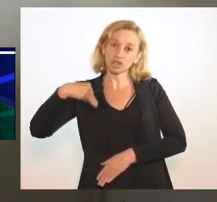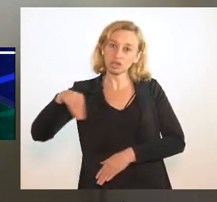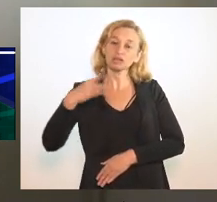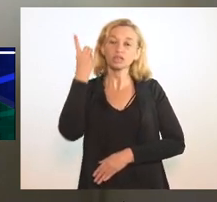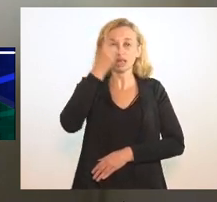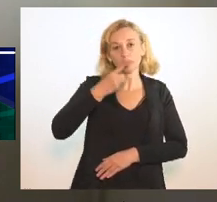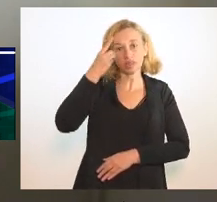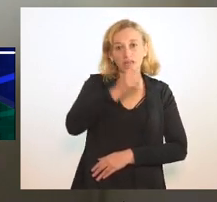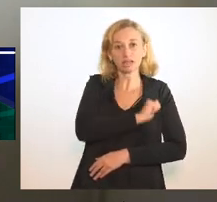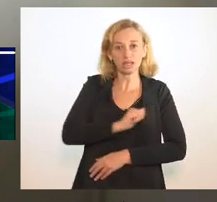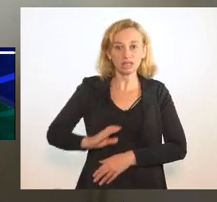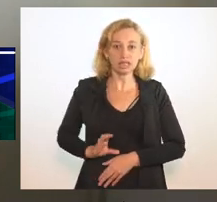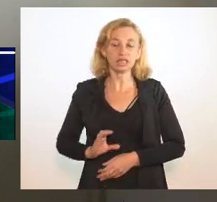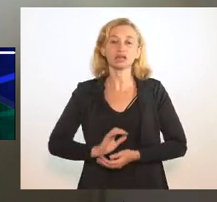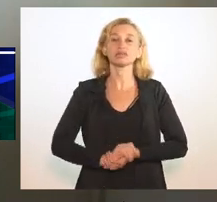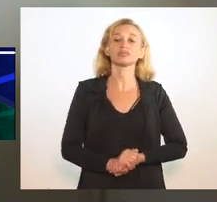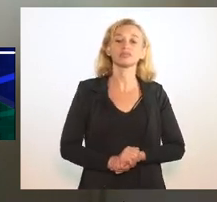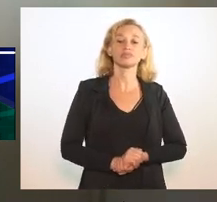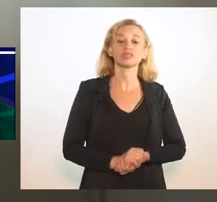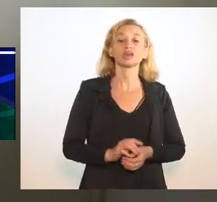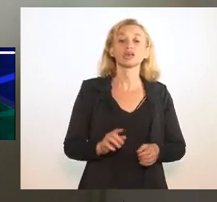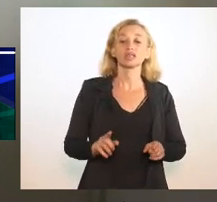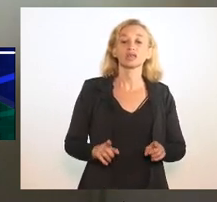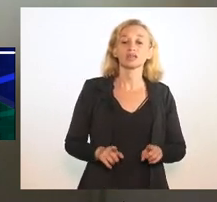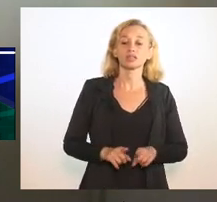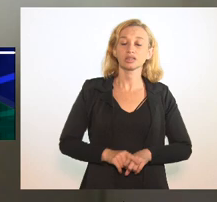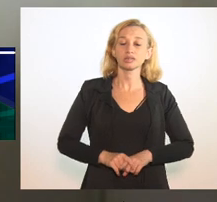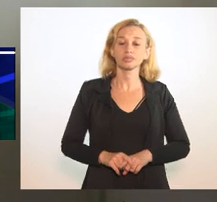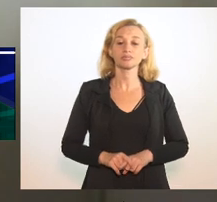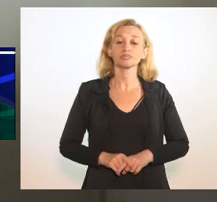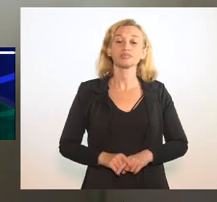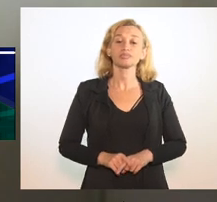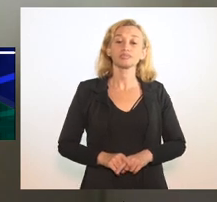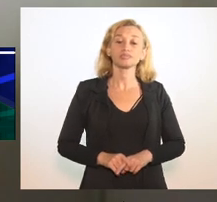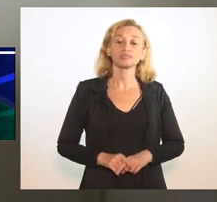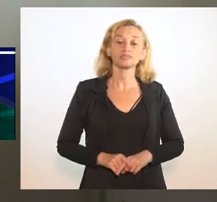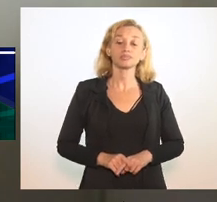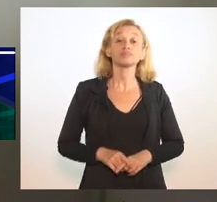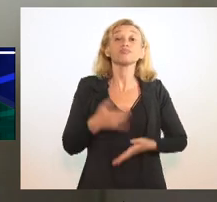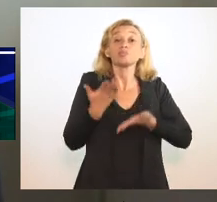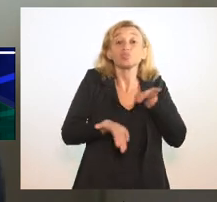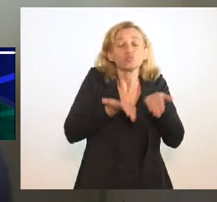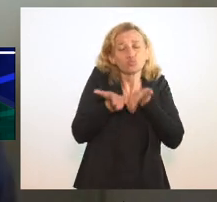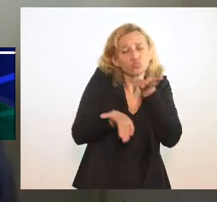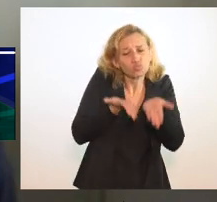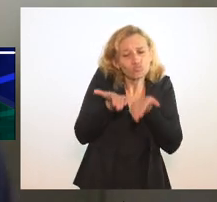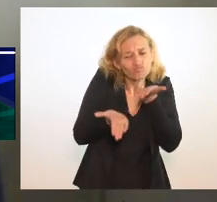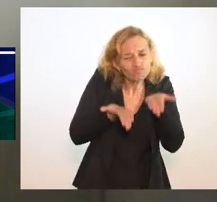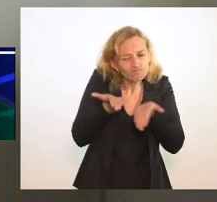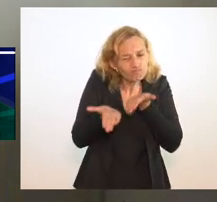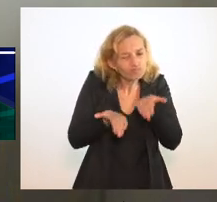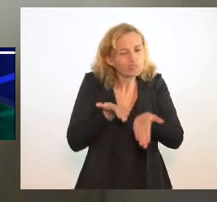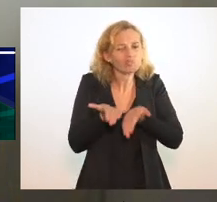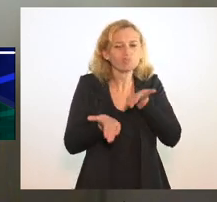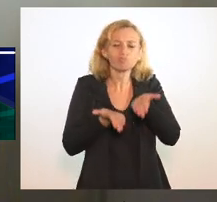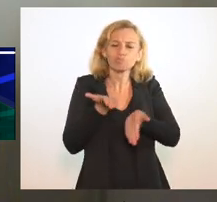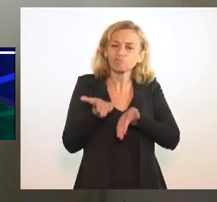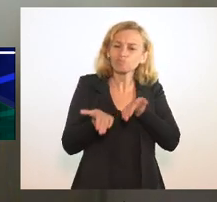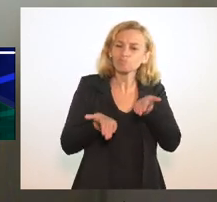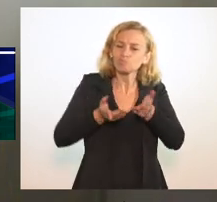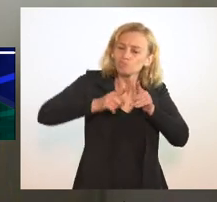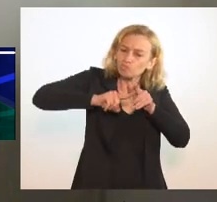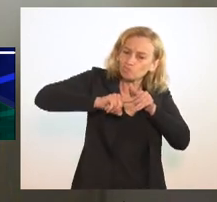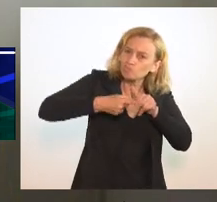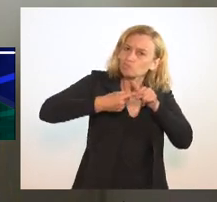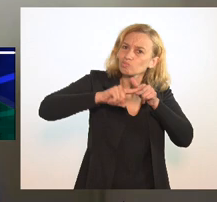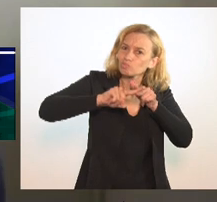André Siciliano, e eu colaborei com esta emenda, teve o cuidado de fazer uma